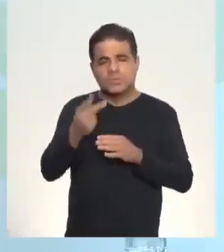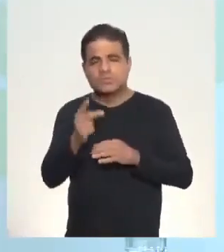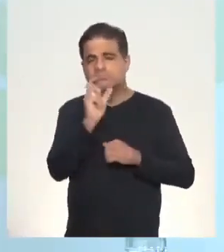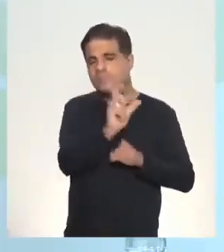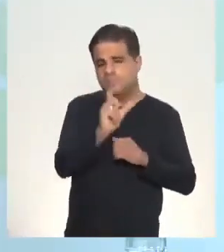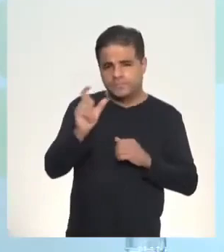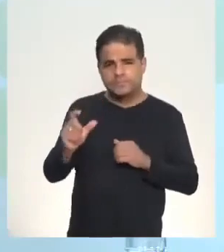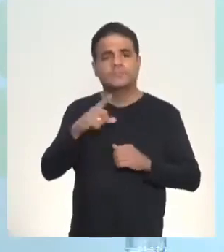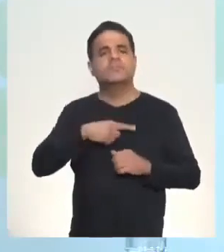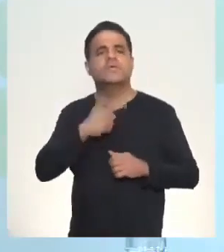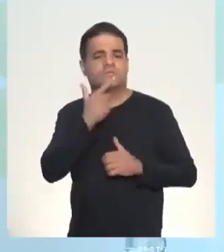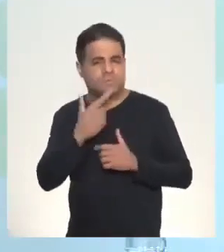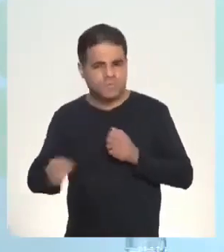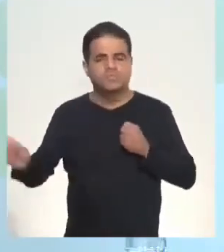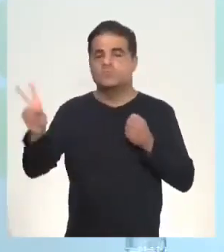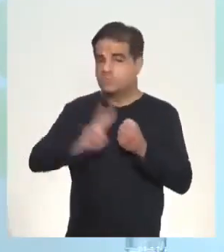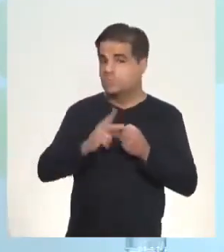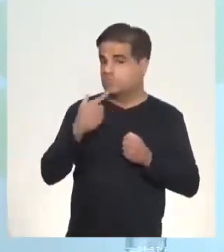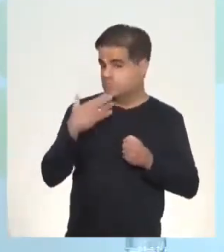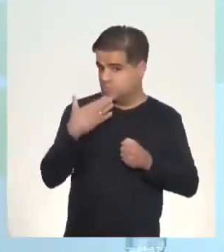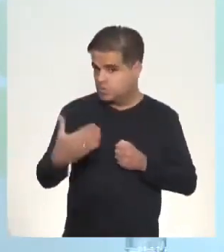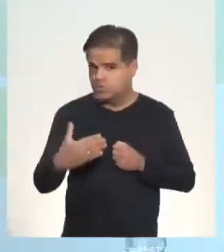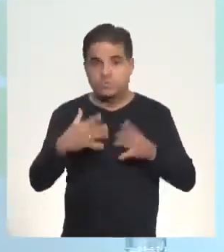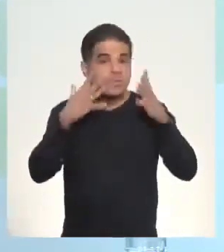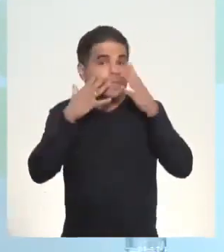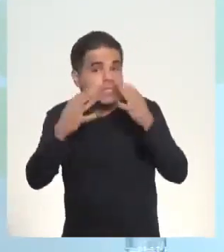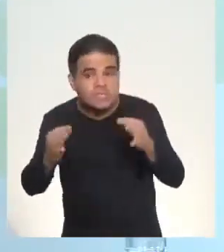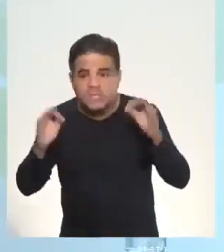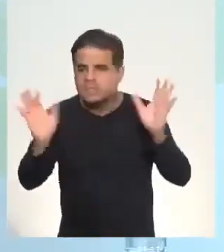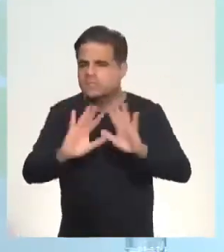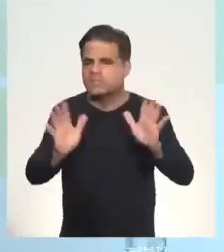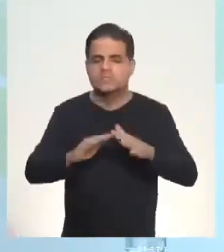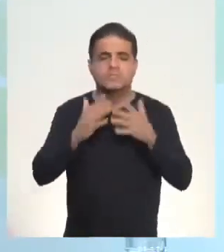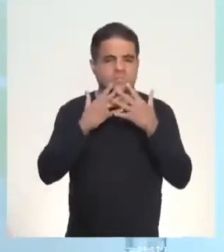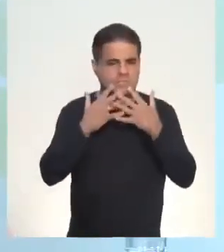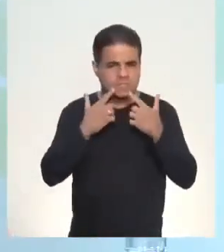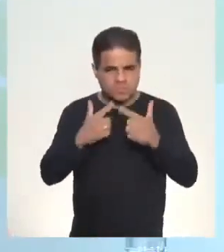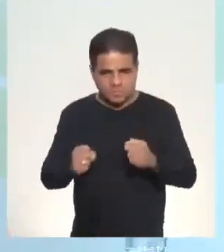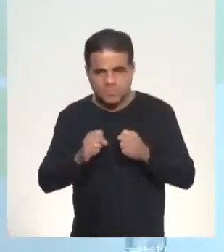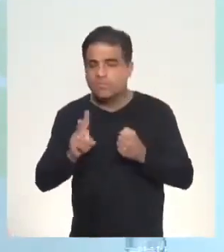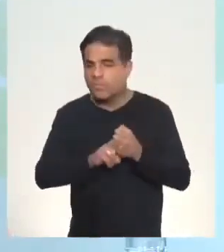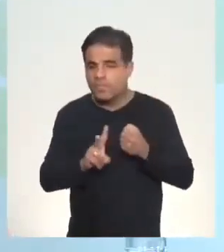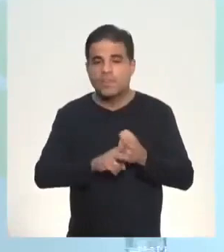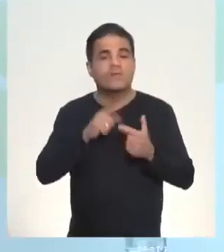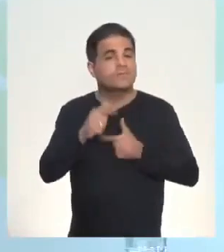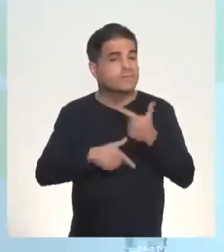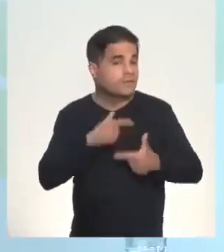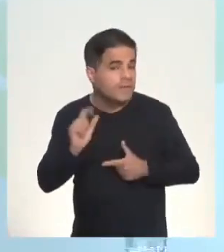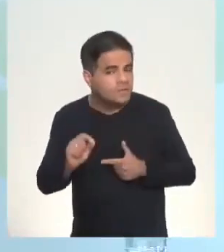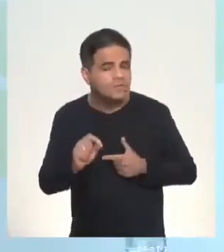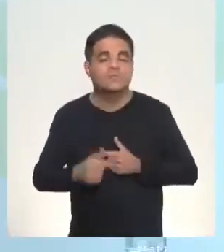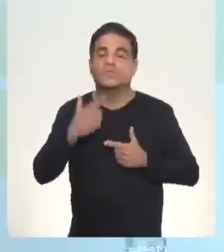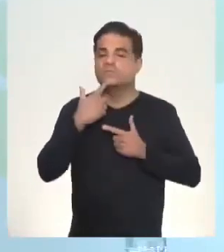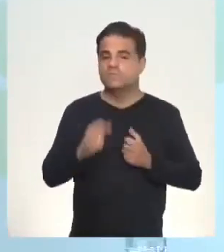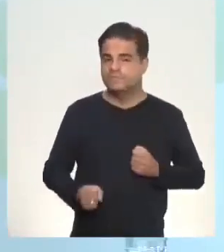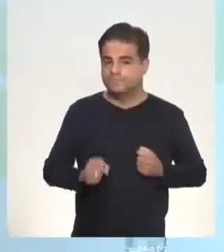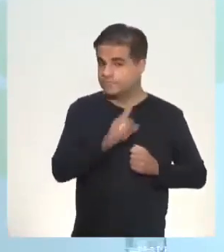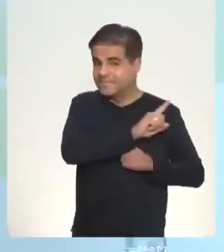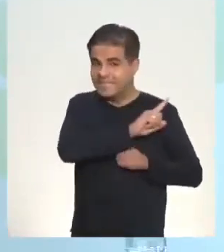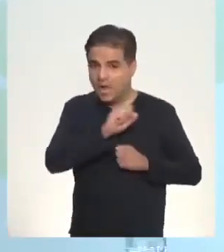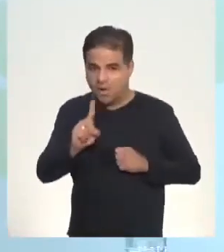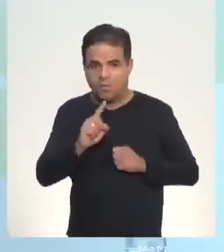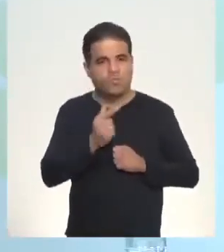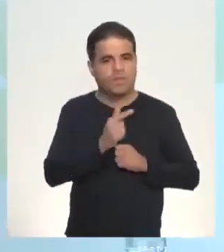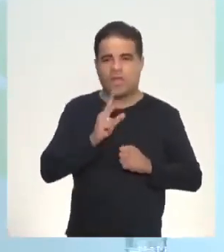uma linguagem verbal ali. Eu vou pedir para vocês não prestarem atenção na linguagem verbal, porque nós vamos trabalhar, como eu disse, com a linguagem